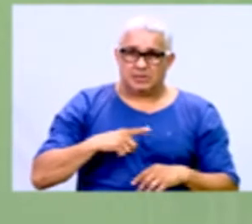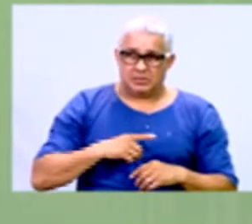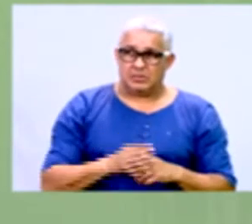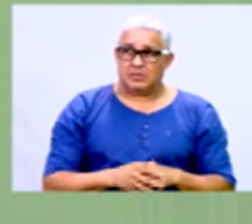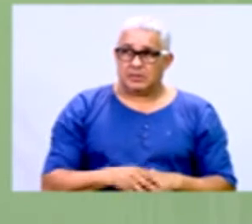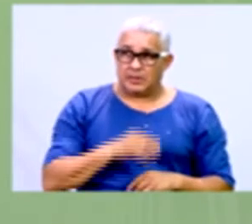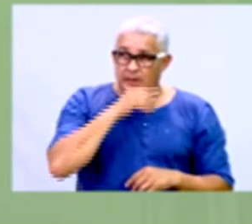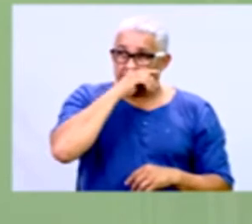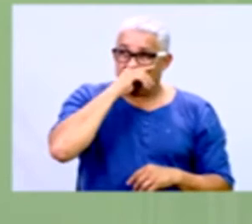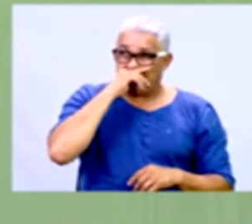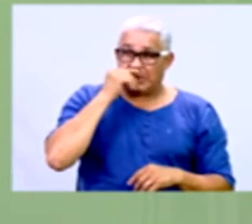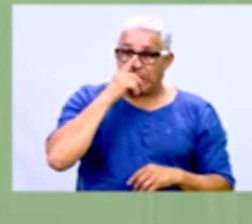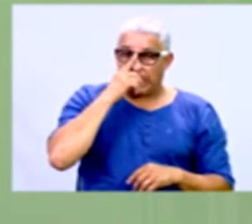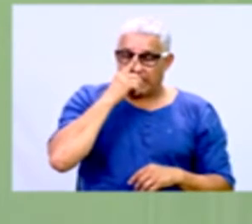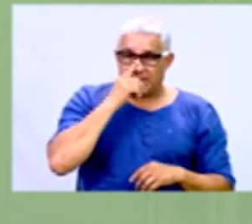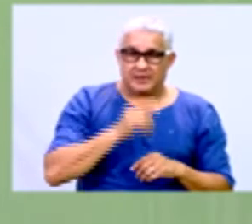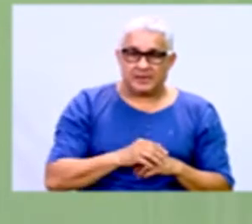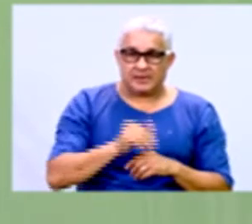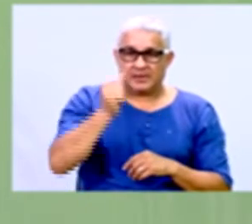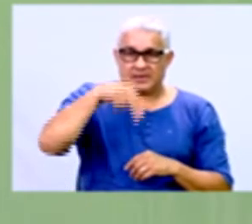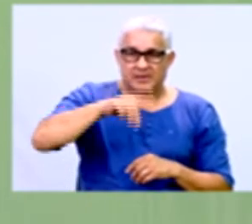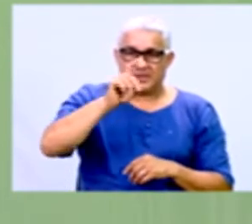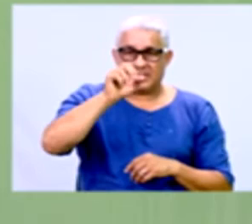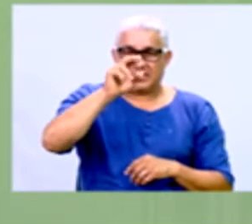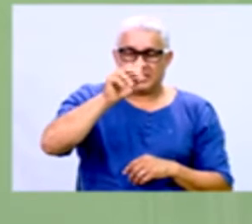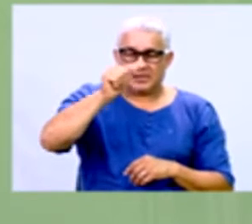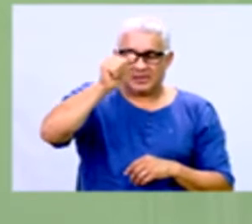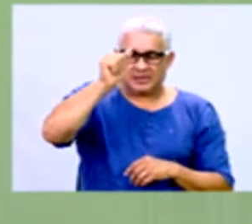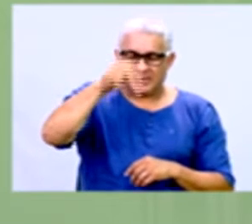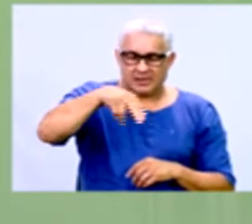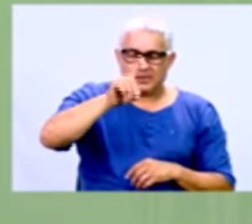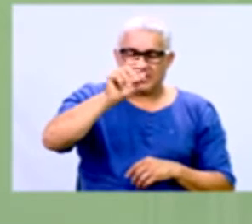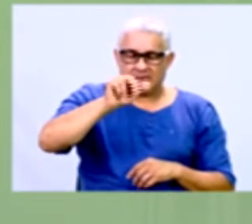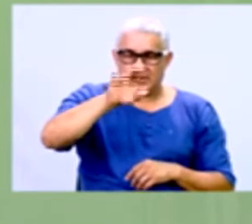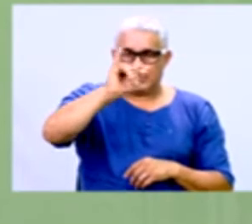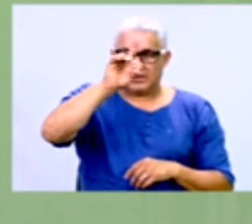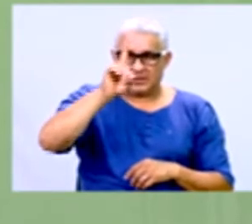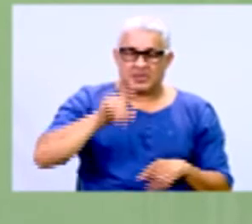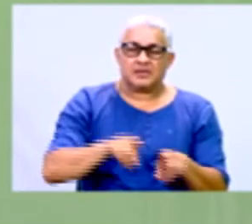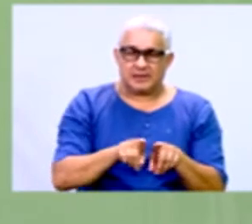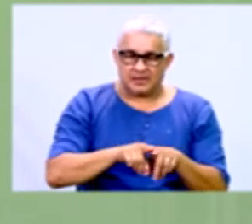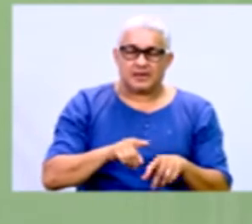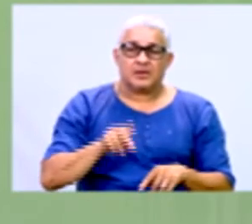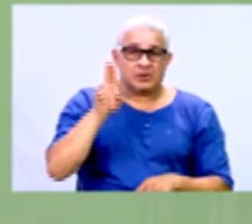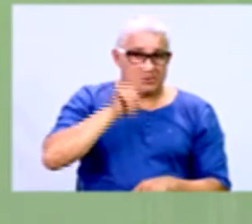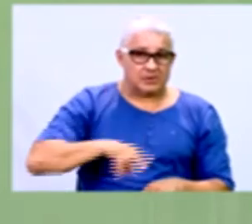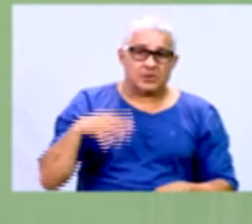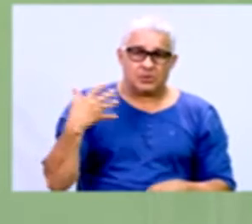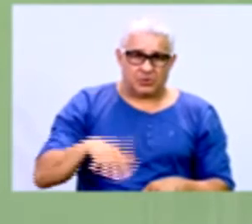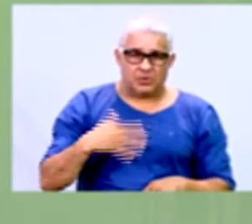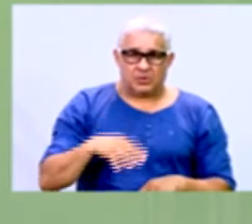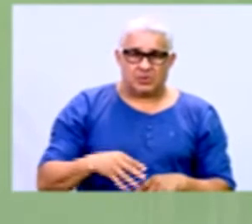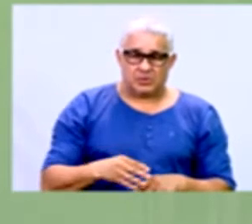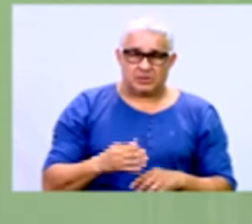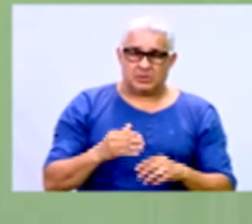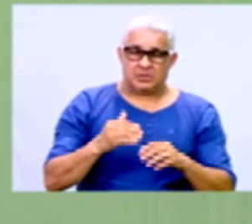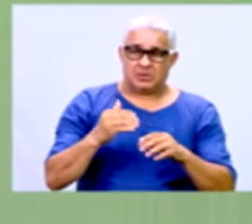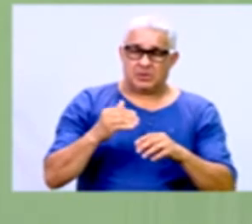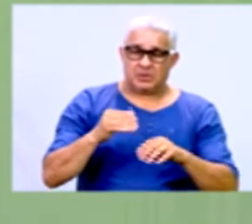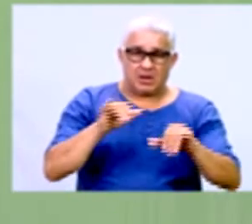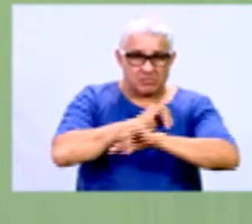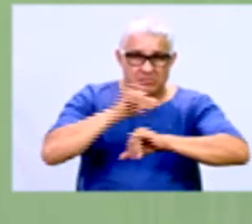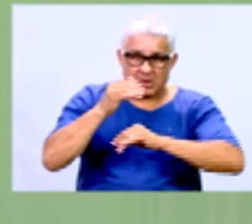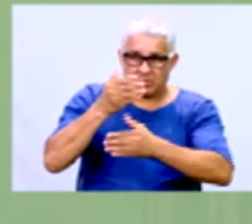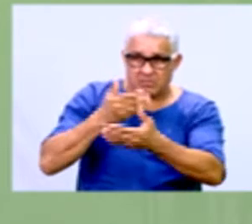para Android, principalmente, eu já vi alguns perfis e utiliza muito essa questão dessa transferência de